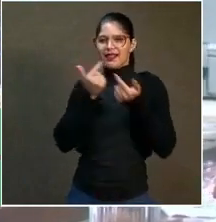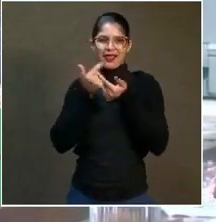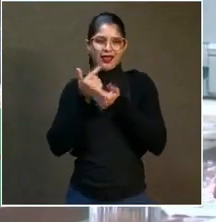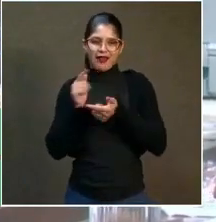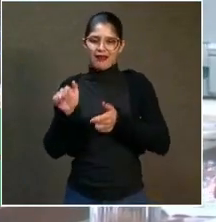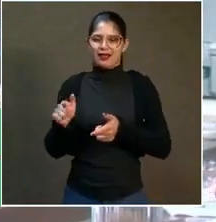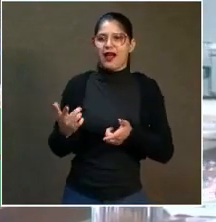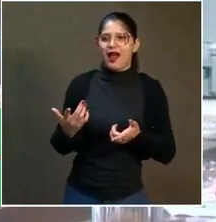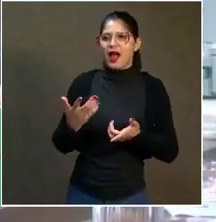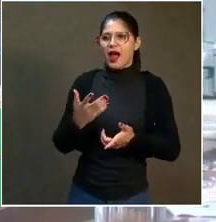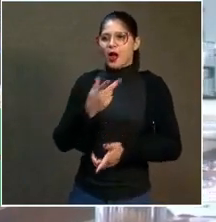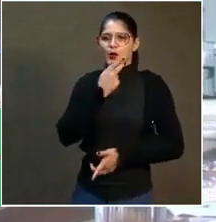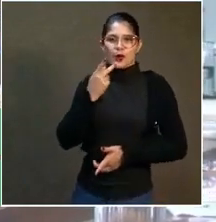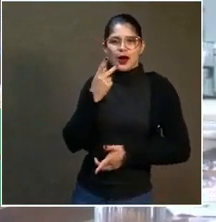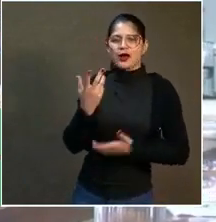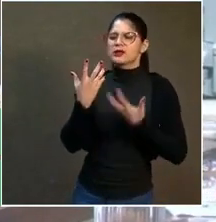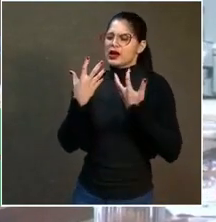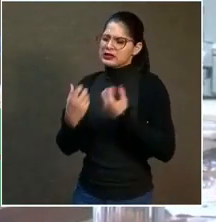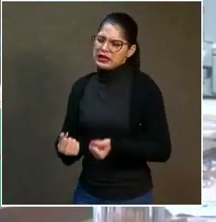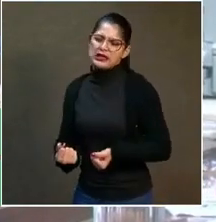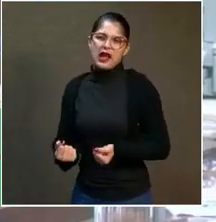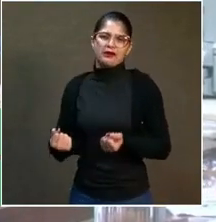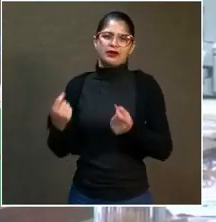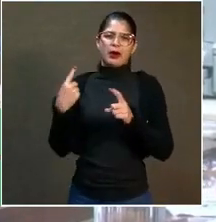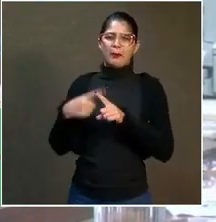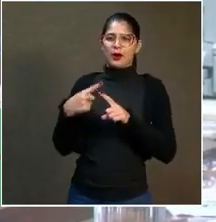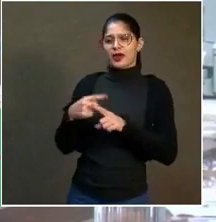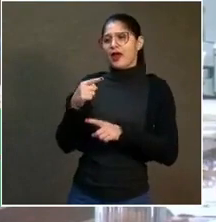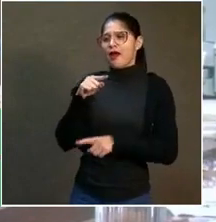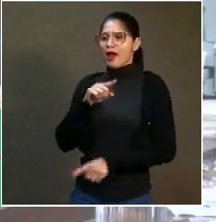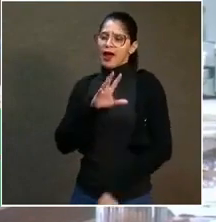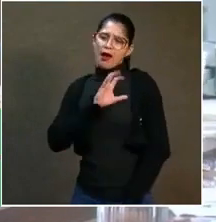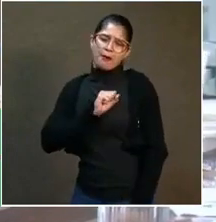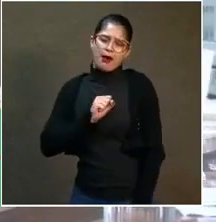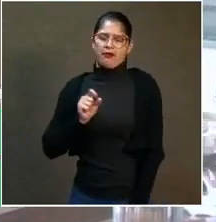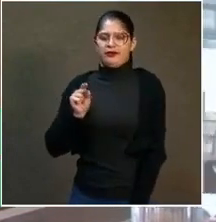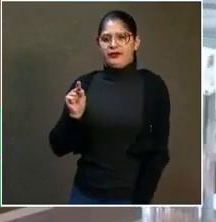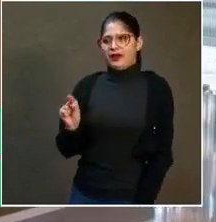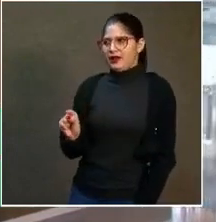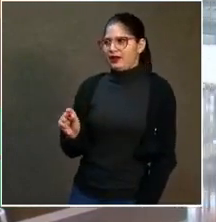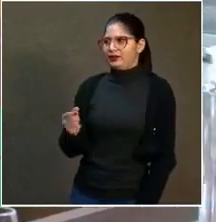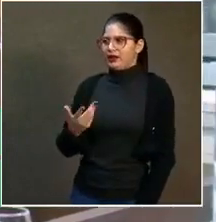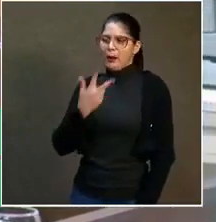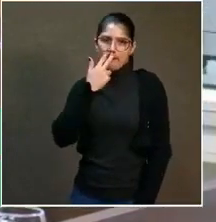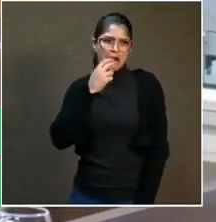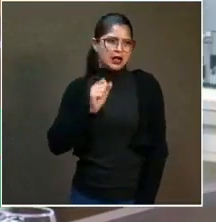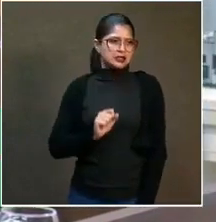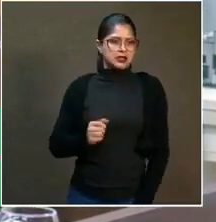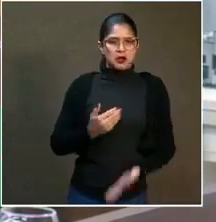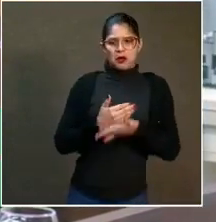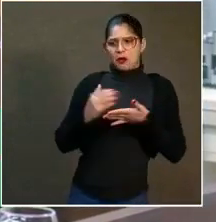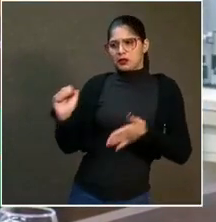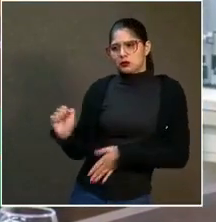que eu aceitava isso porque eu amava ela. Já vai começar com o show dele.